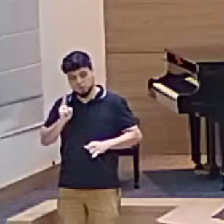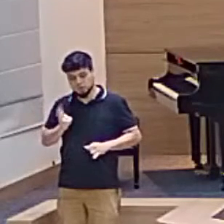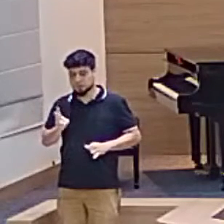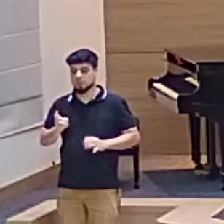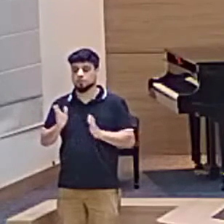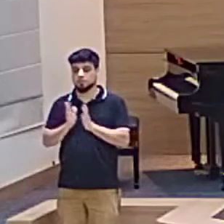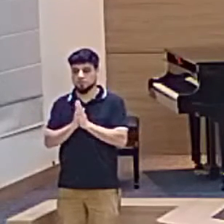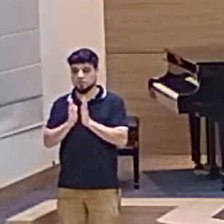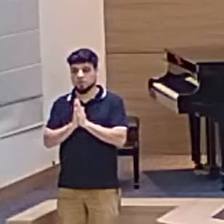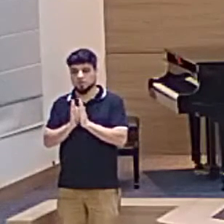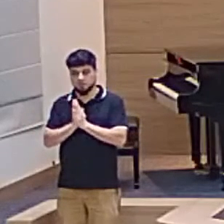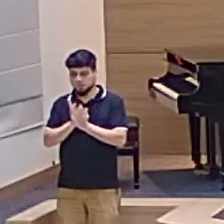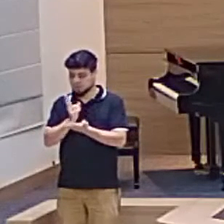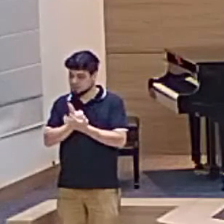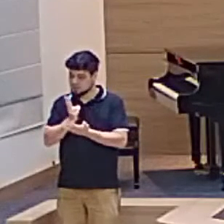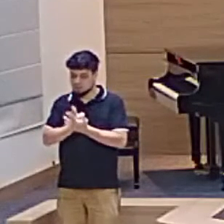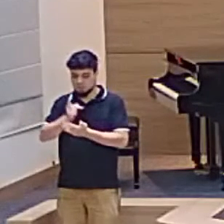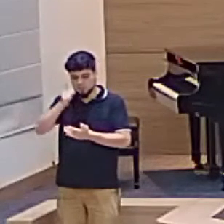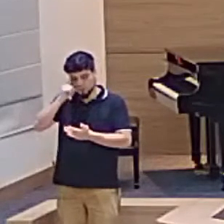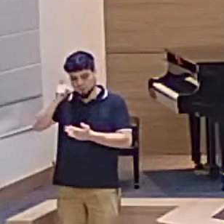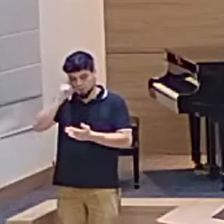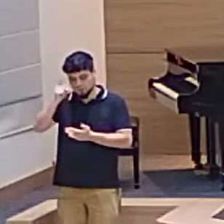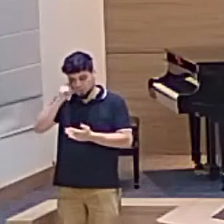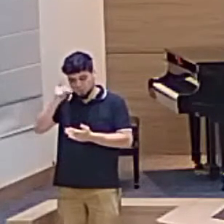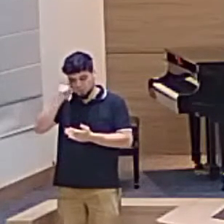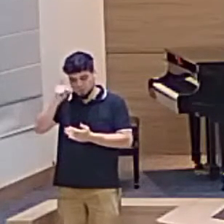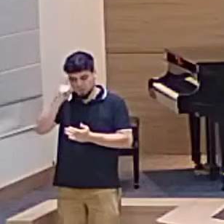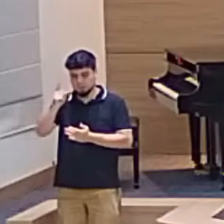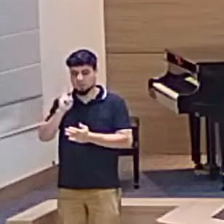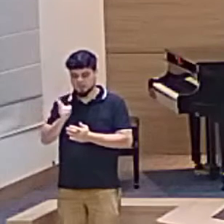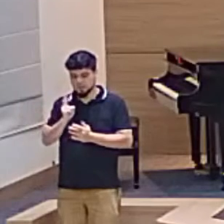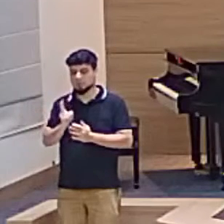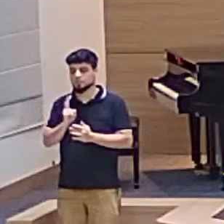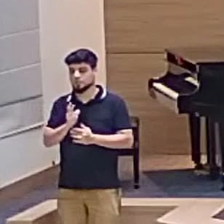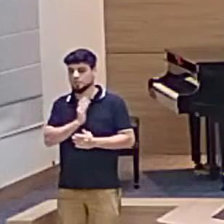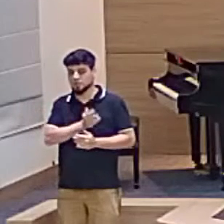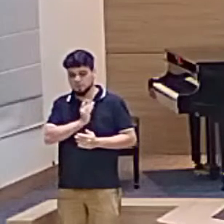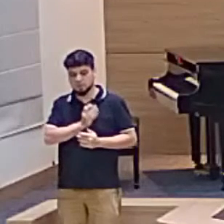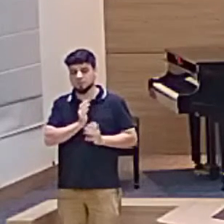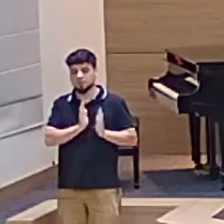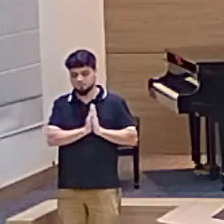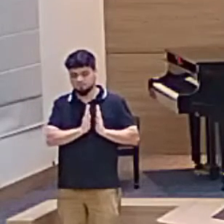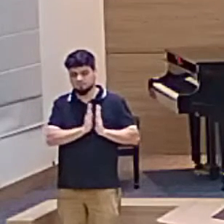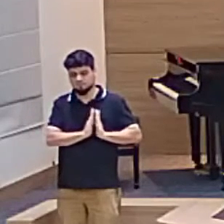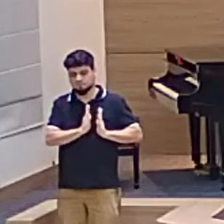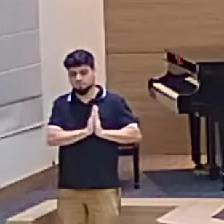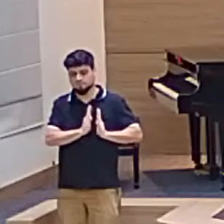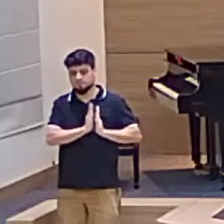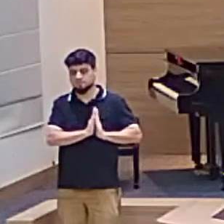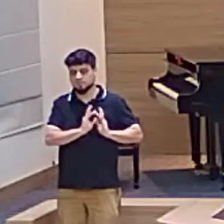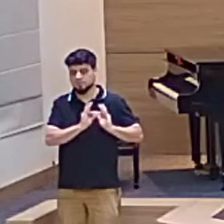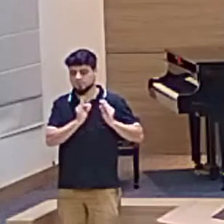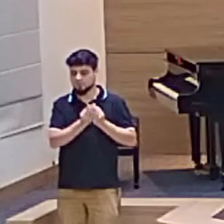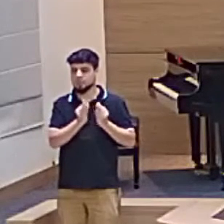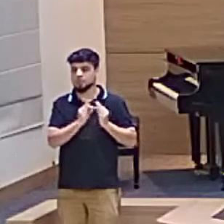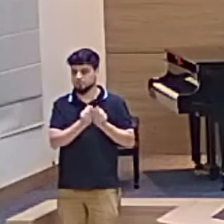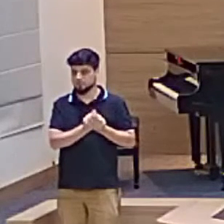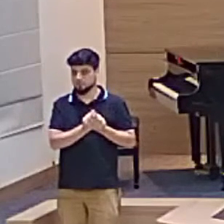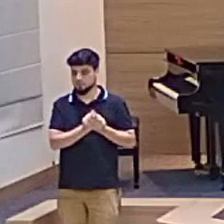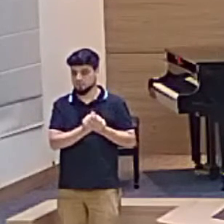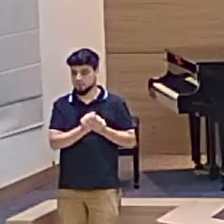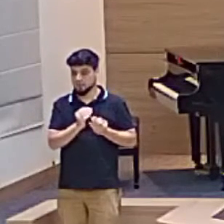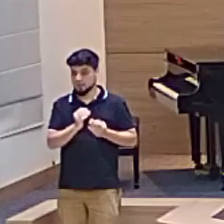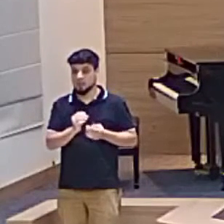por onde ele passava existe um altar e ele orava pela sua família ele entendeu a importância da Adoração